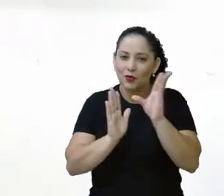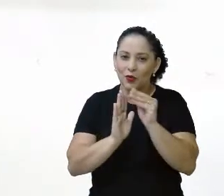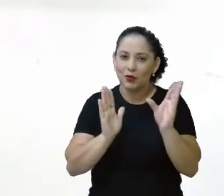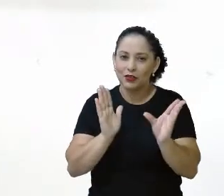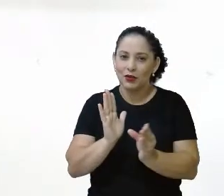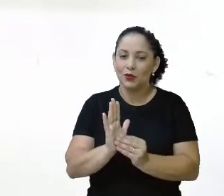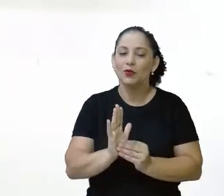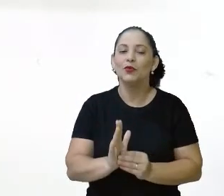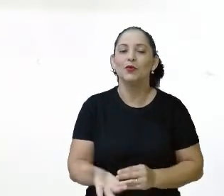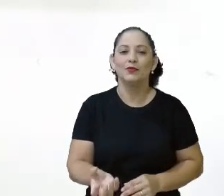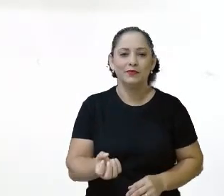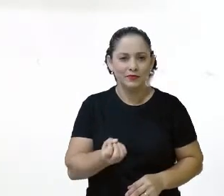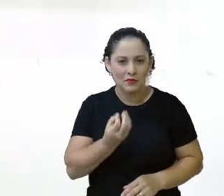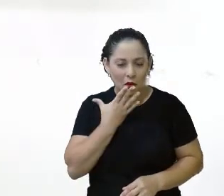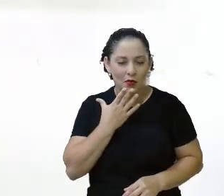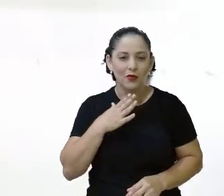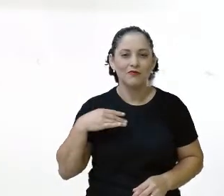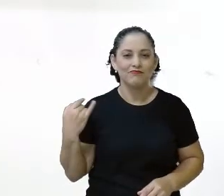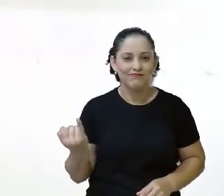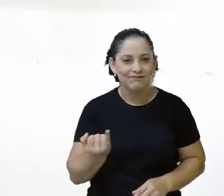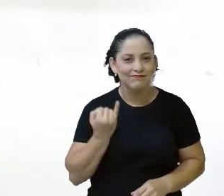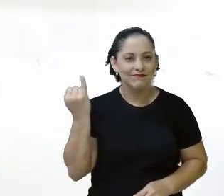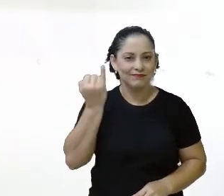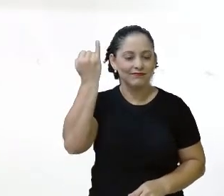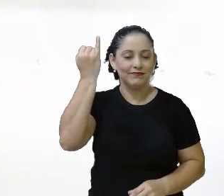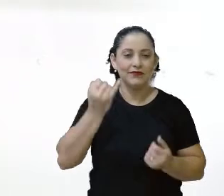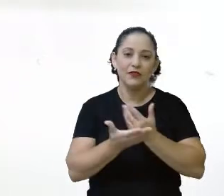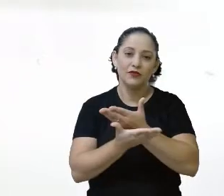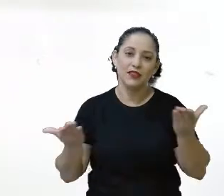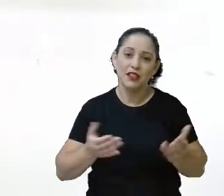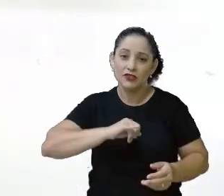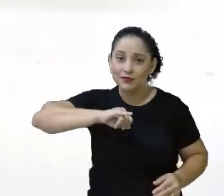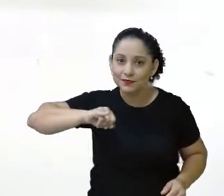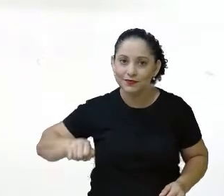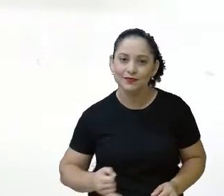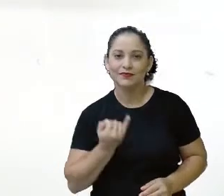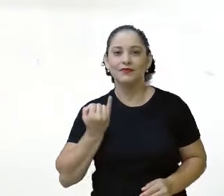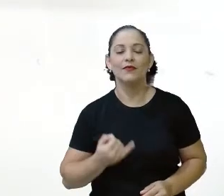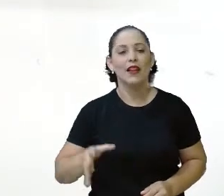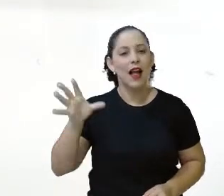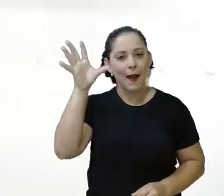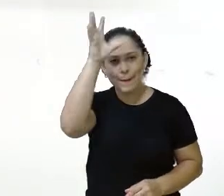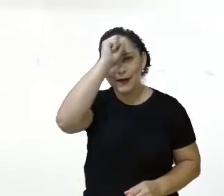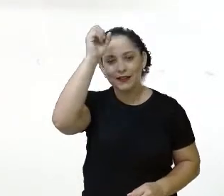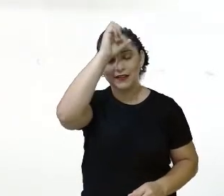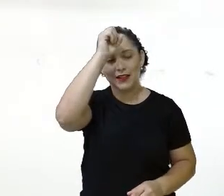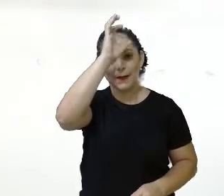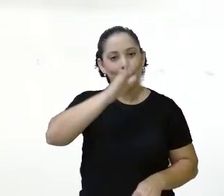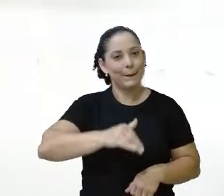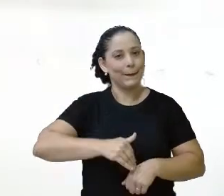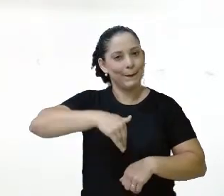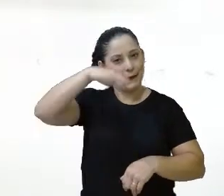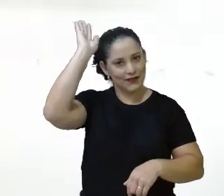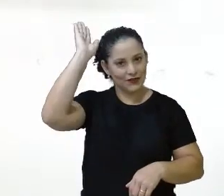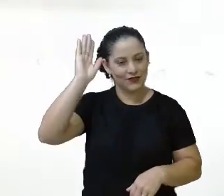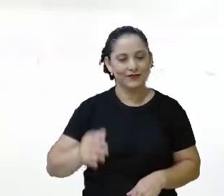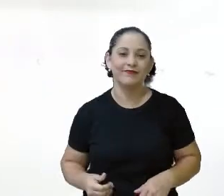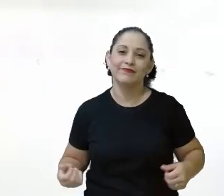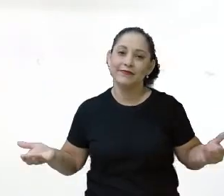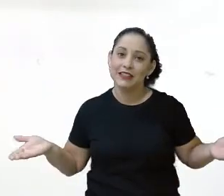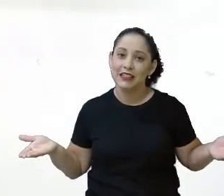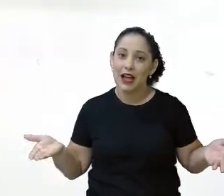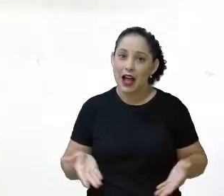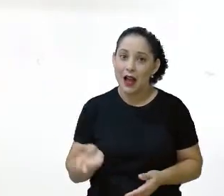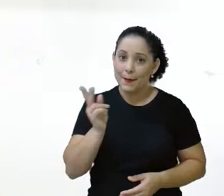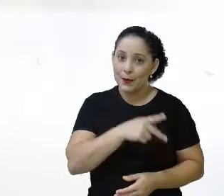é muito interessante e aí vocês vão aproveitar para aprender um pouquinho mais e quando a professora de vocês lá